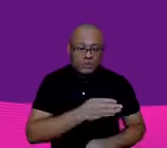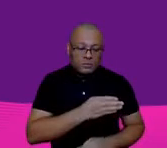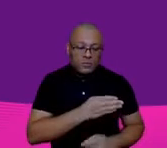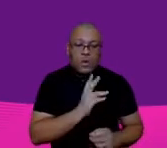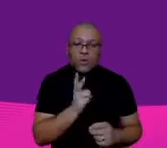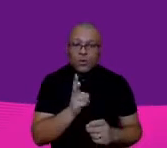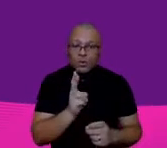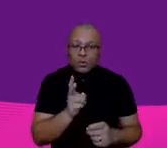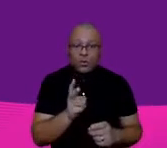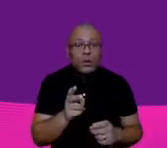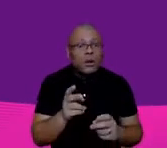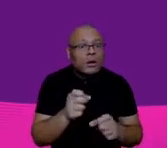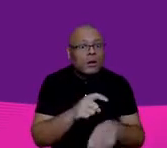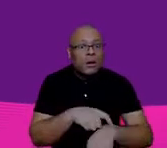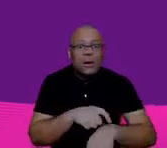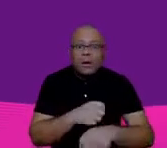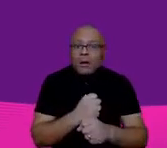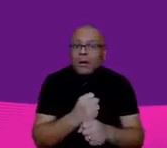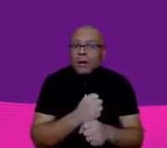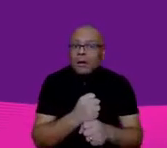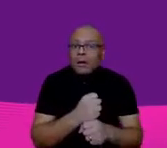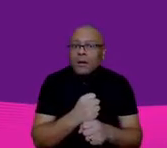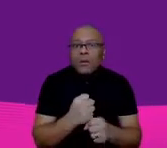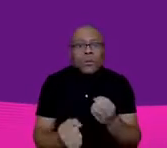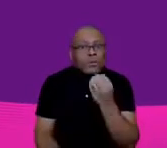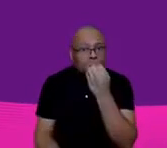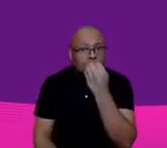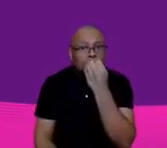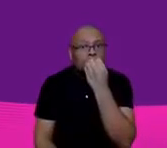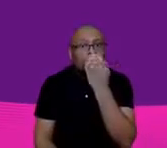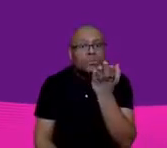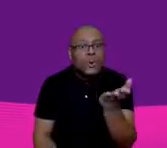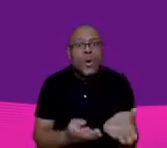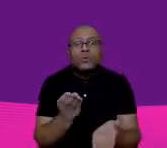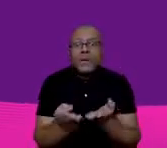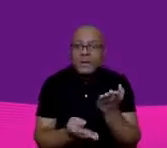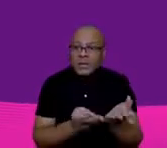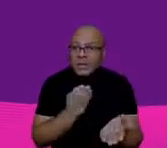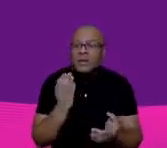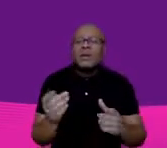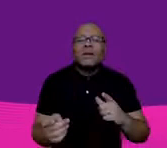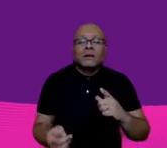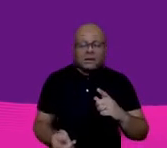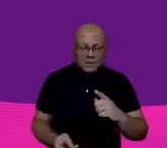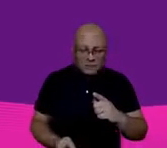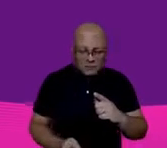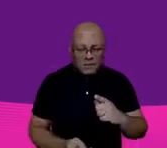longo prazo, de fato, é muito interessante da terapia. A gente tem vários trials sobre isso.